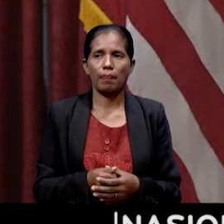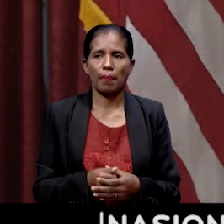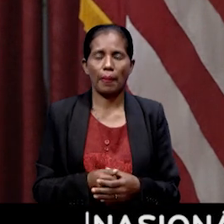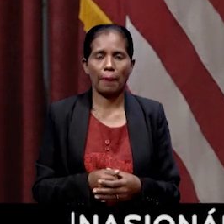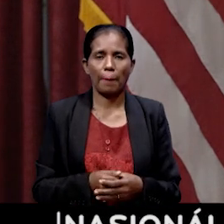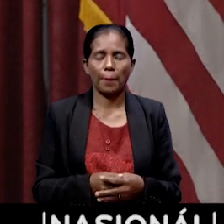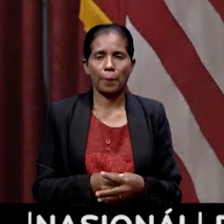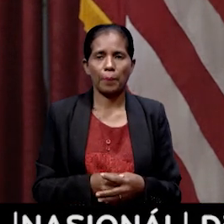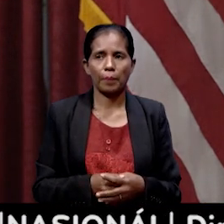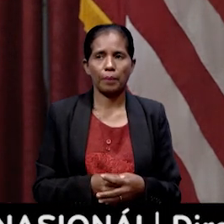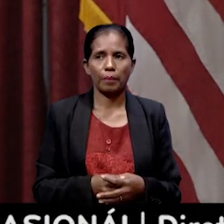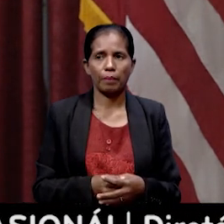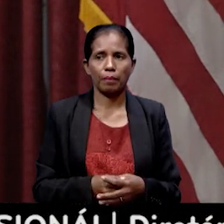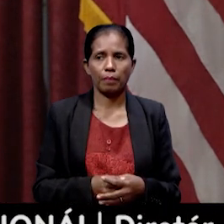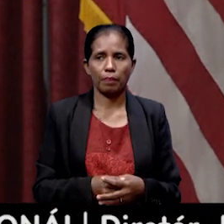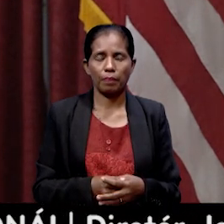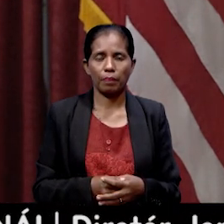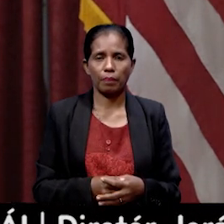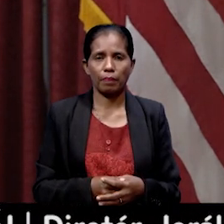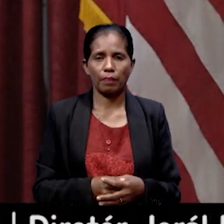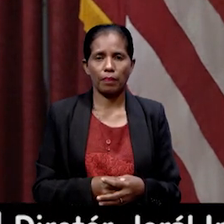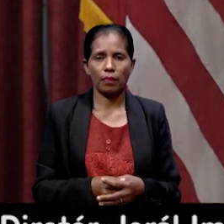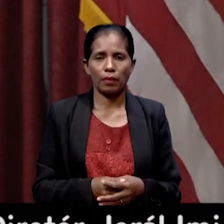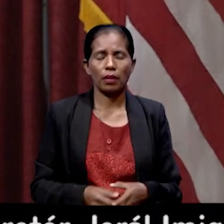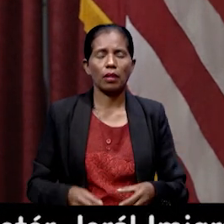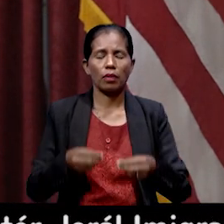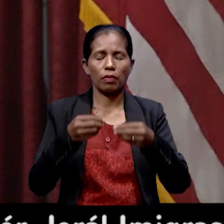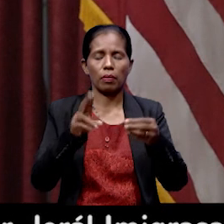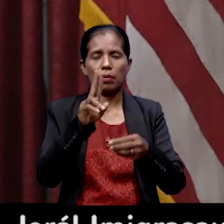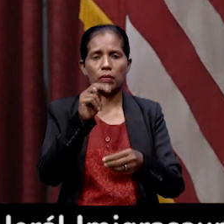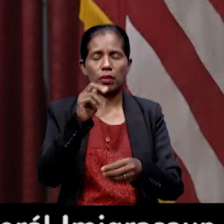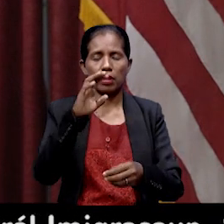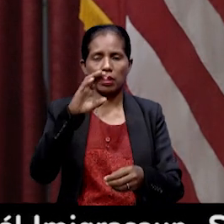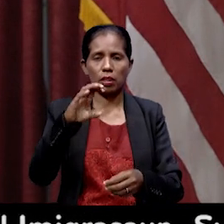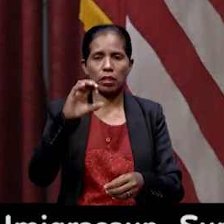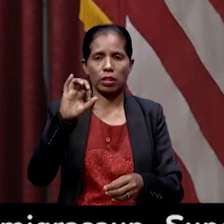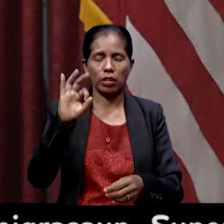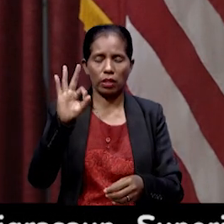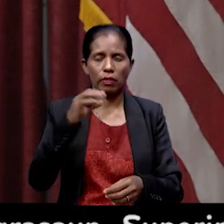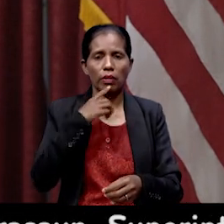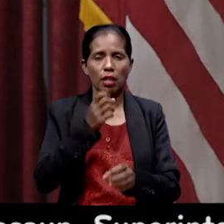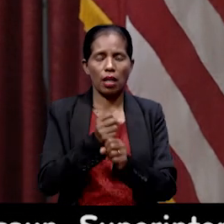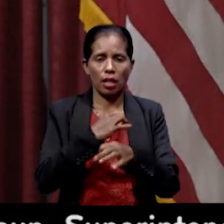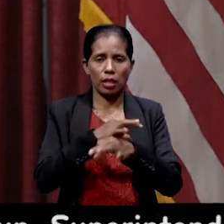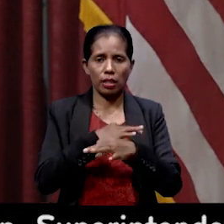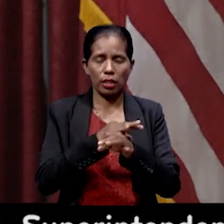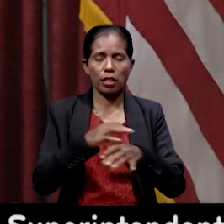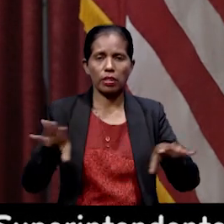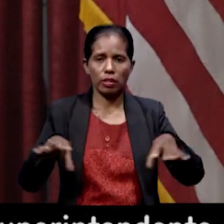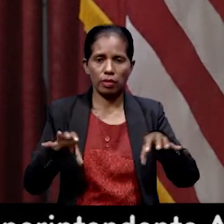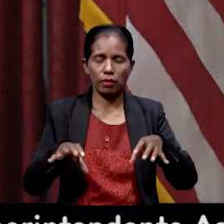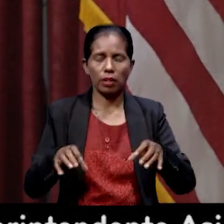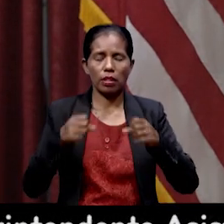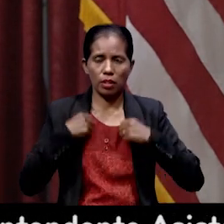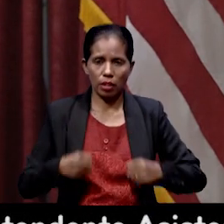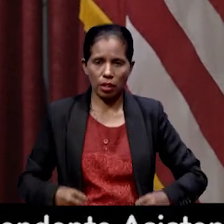E apoio do Bukidané, de Rio Gaia e Unicef, nós pele adia serviços de saúde